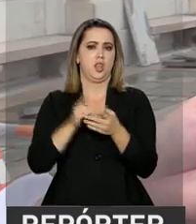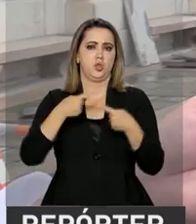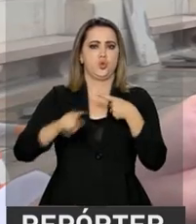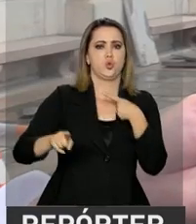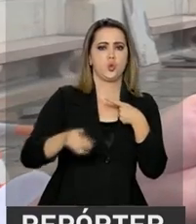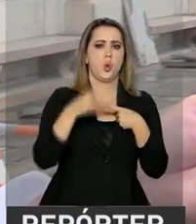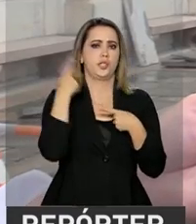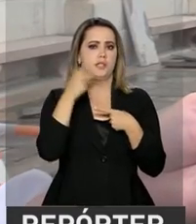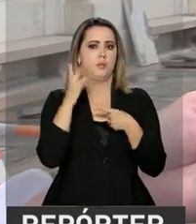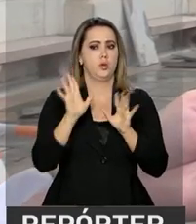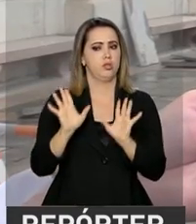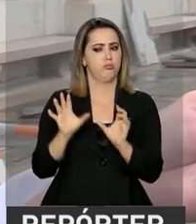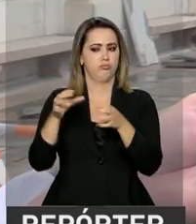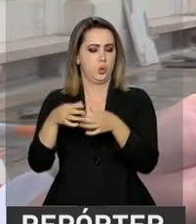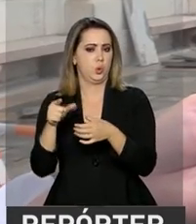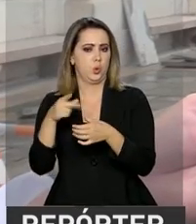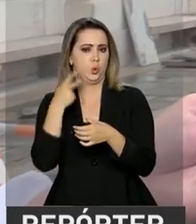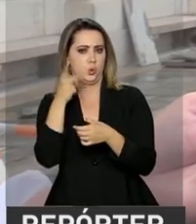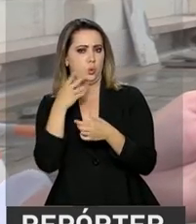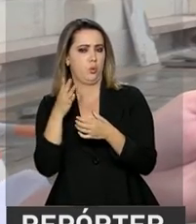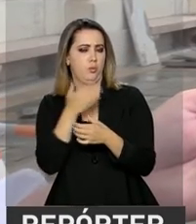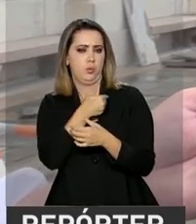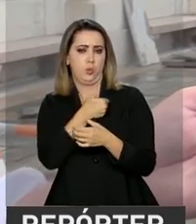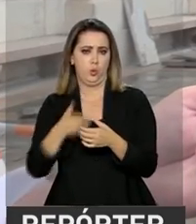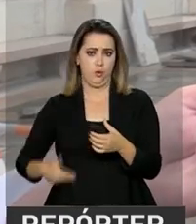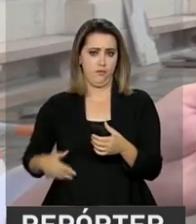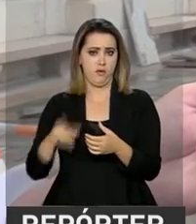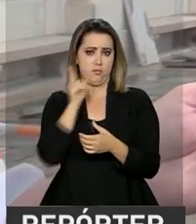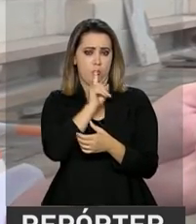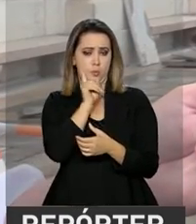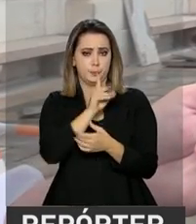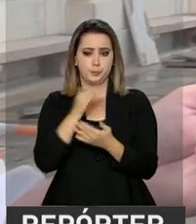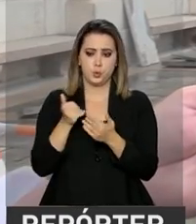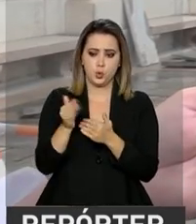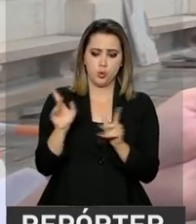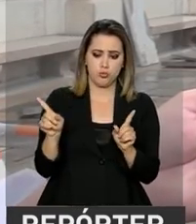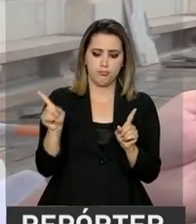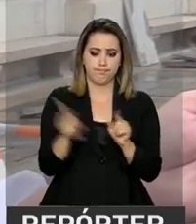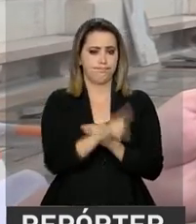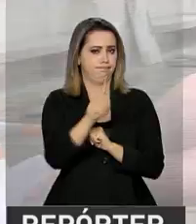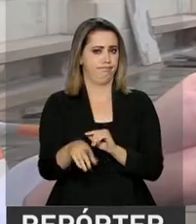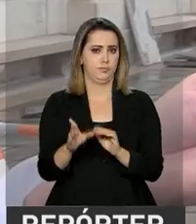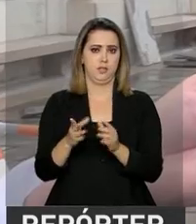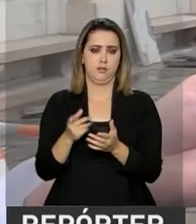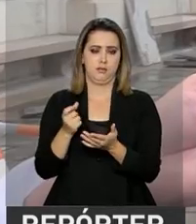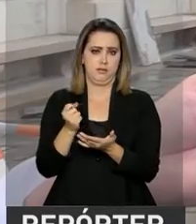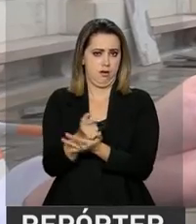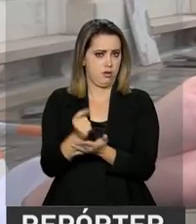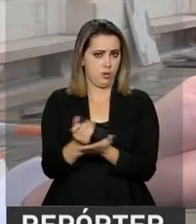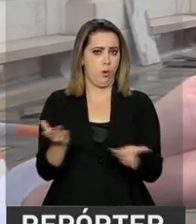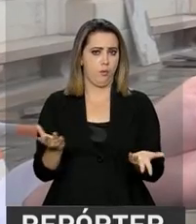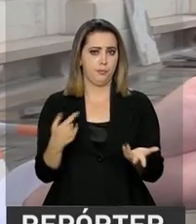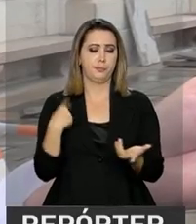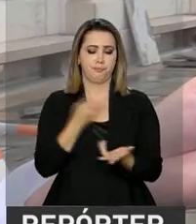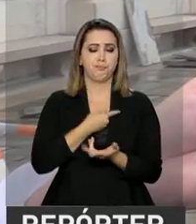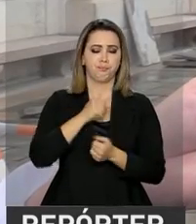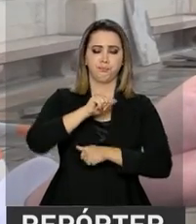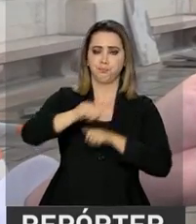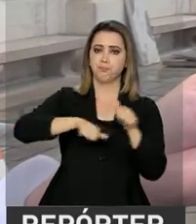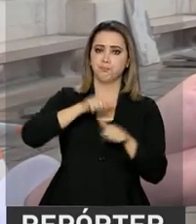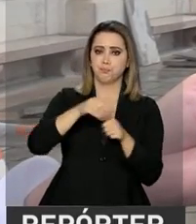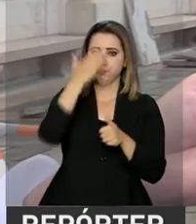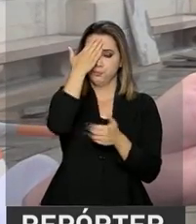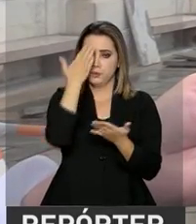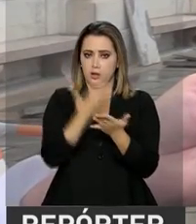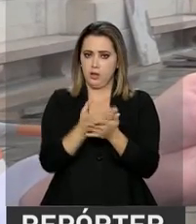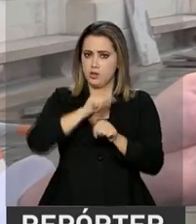do secretário por parte eh do governo americano de continuar esse mercado aberto para o Brasil como eu tenho certeza das mudanças